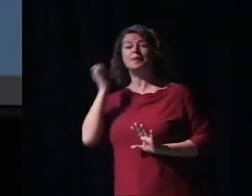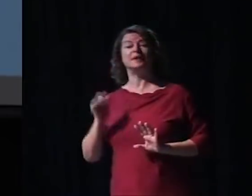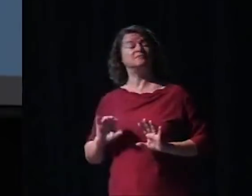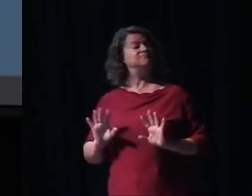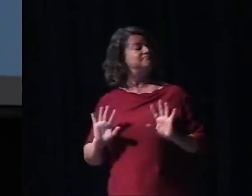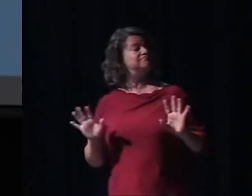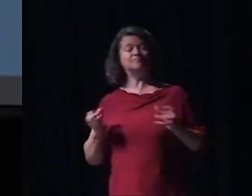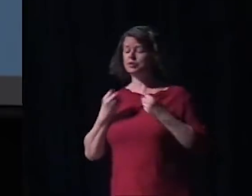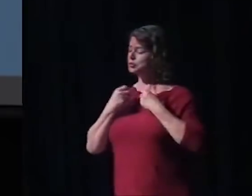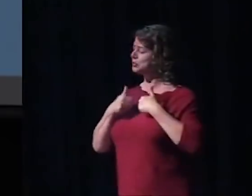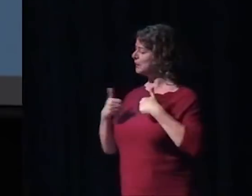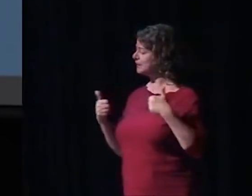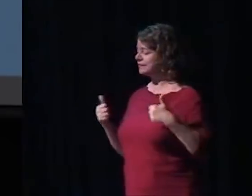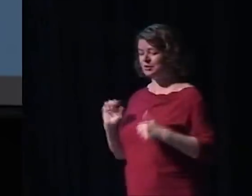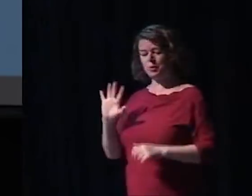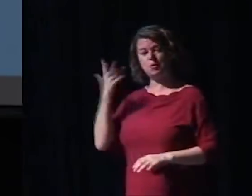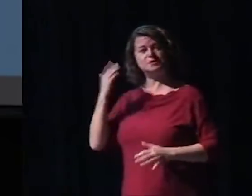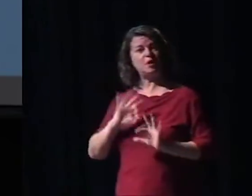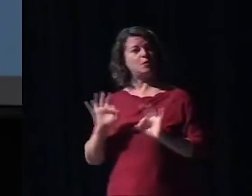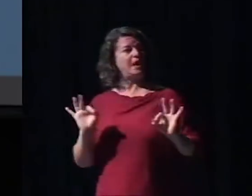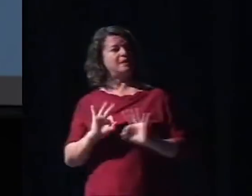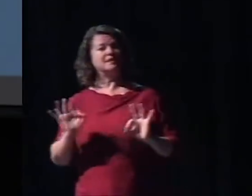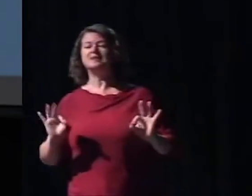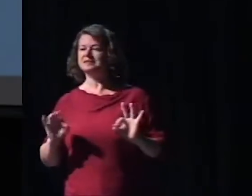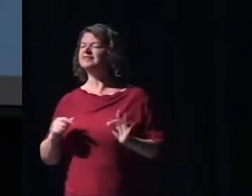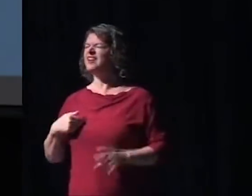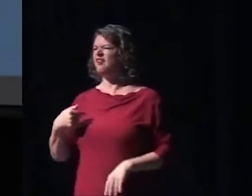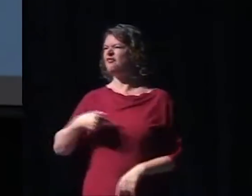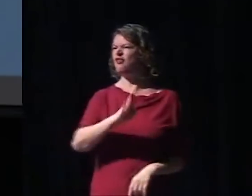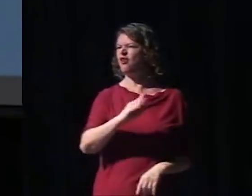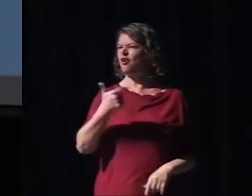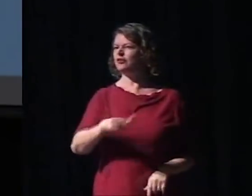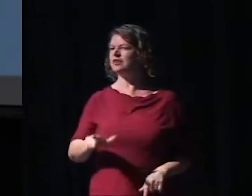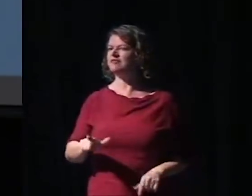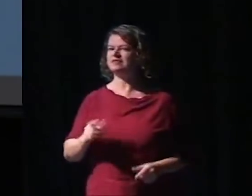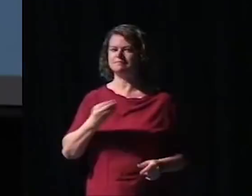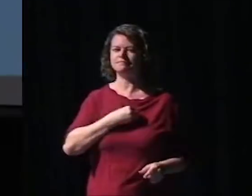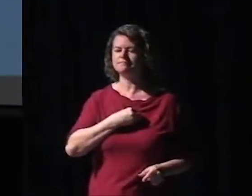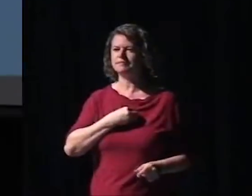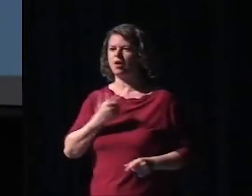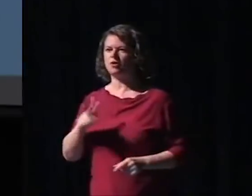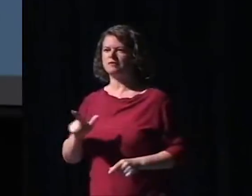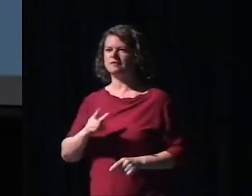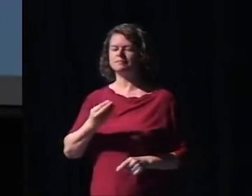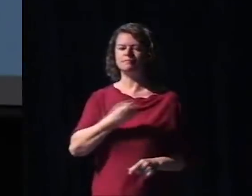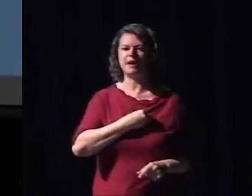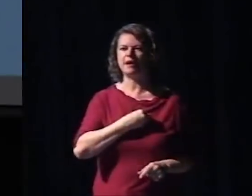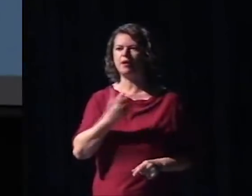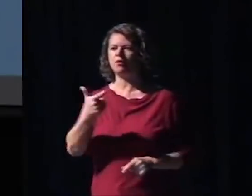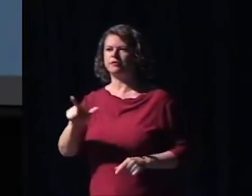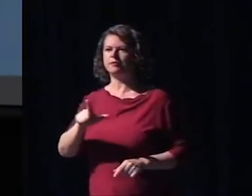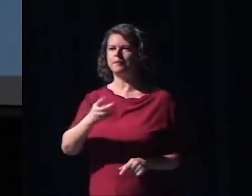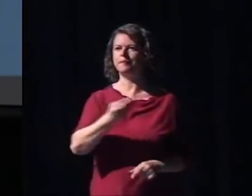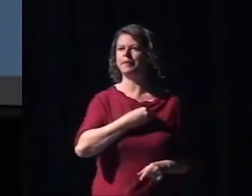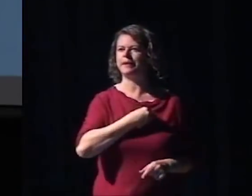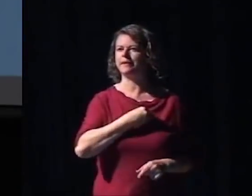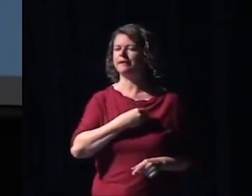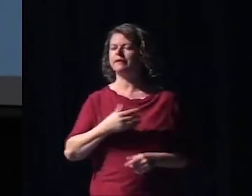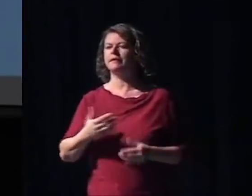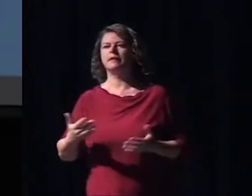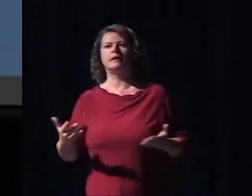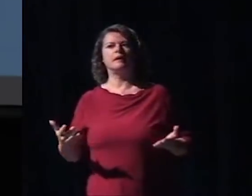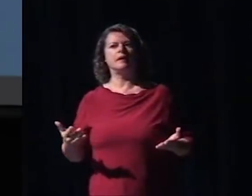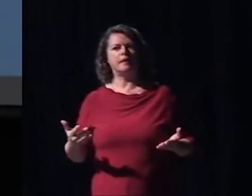entra e sai, entra e sai, entra e sai, ela nunca vai fechar. Mas agora a porta vai fechar,